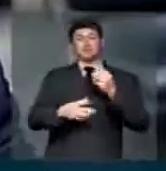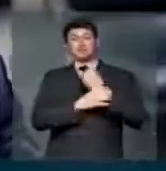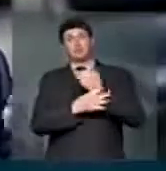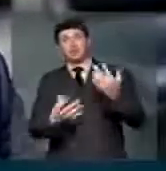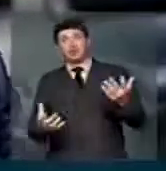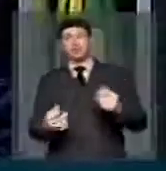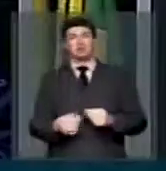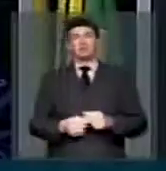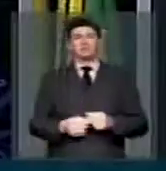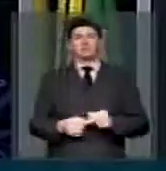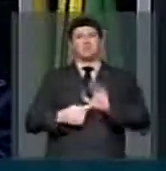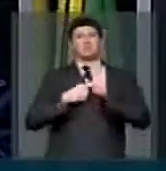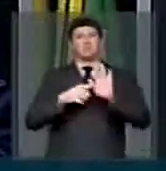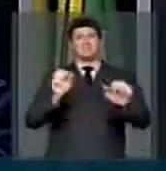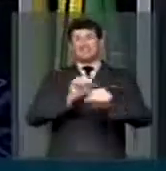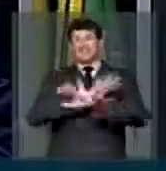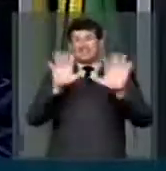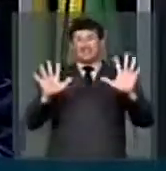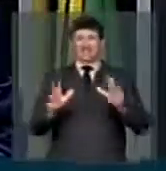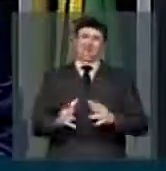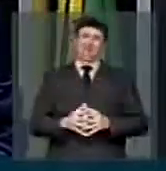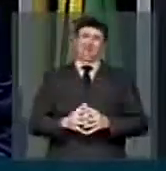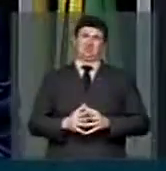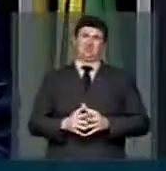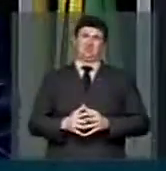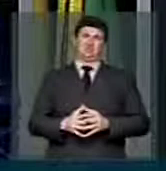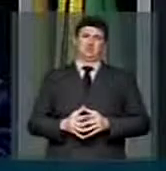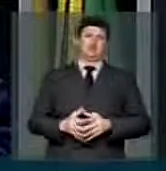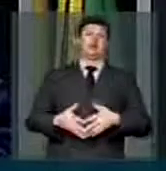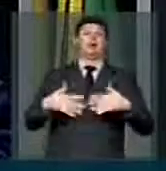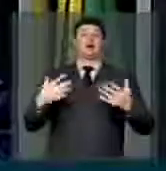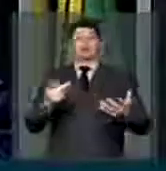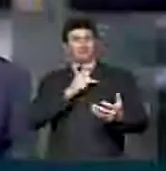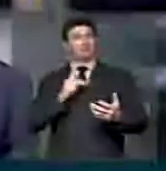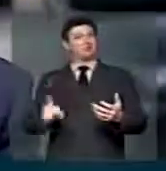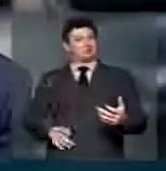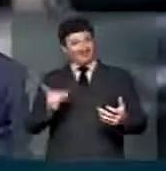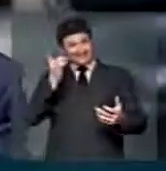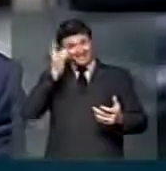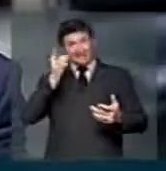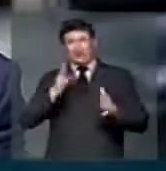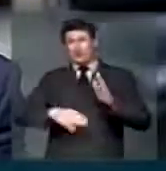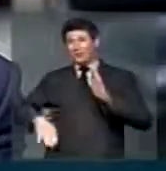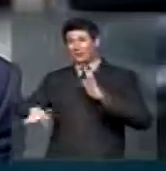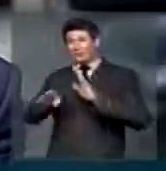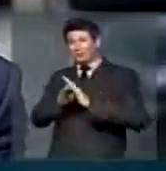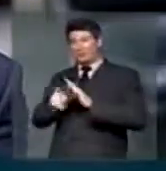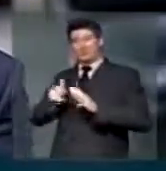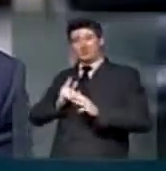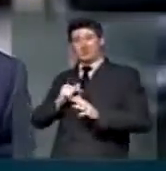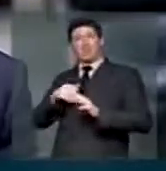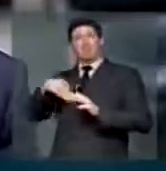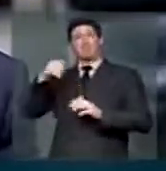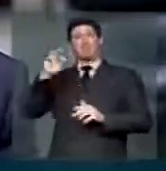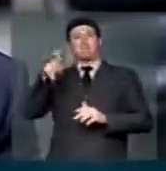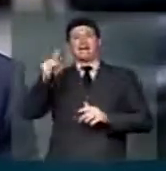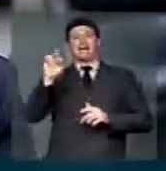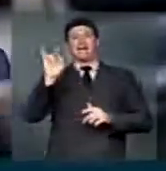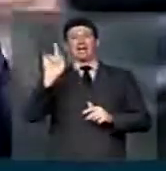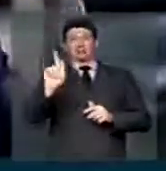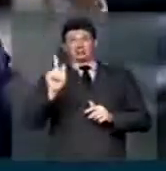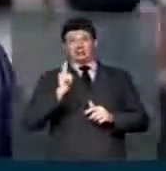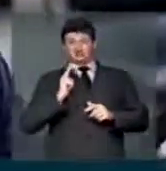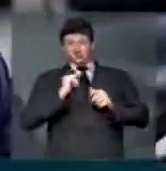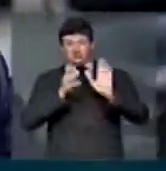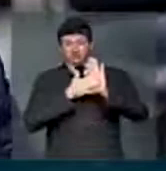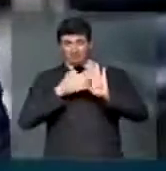segurança. Foi mostrar claramente, ao mostrar claramente, a então presidente, com aquele aparato que tinha de marketing atrás da sua